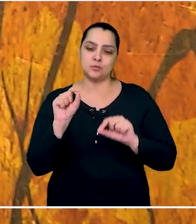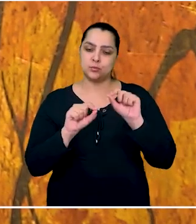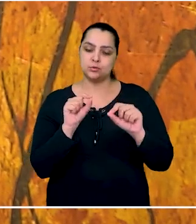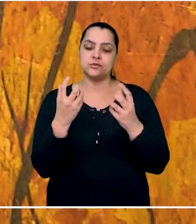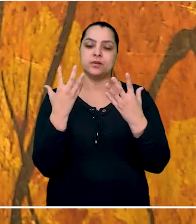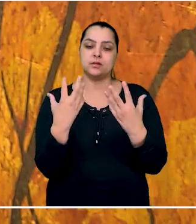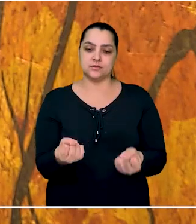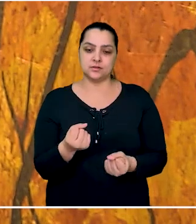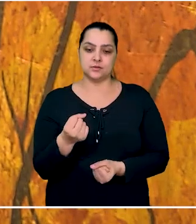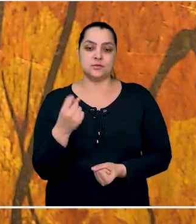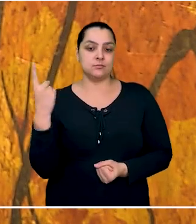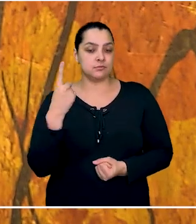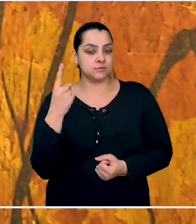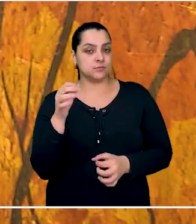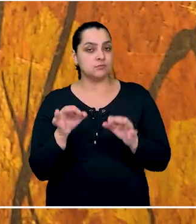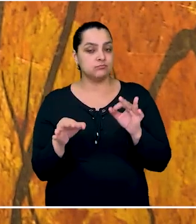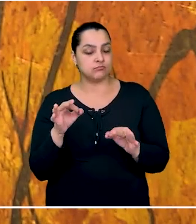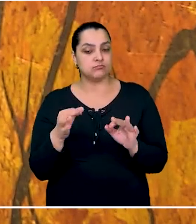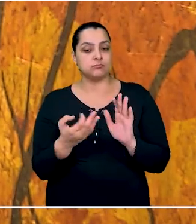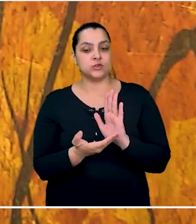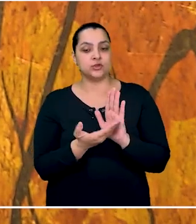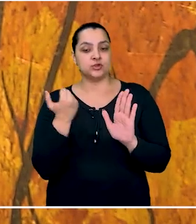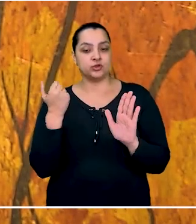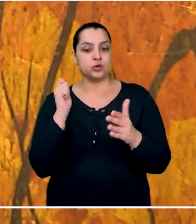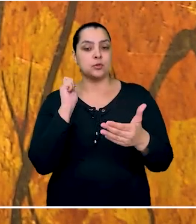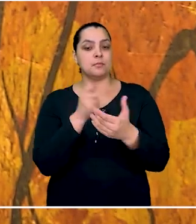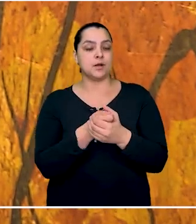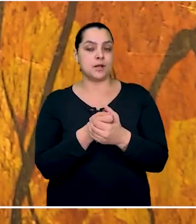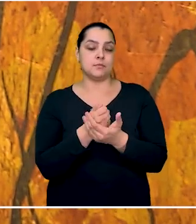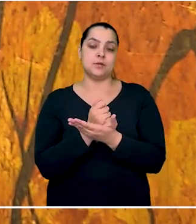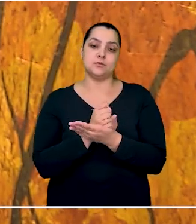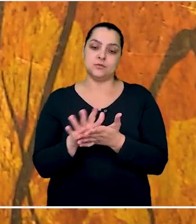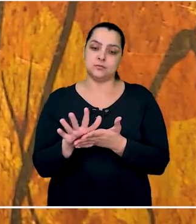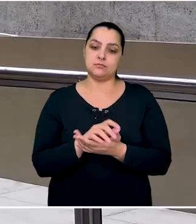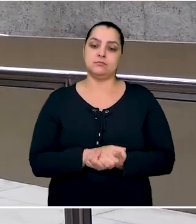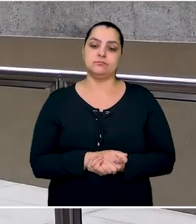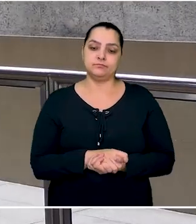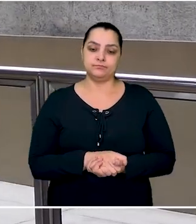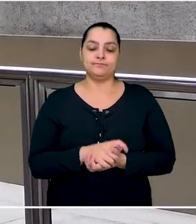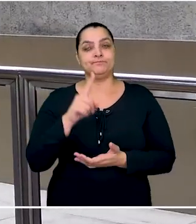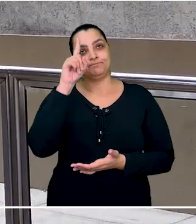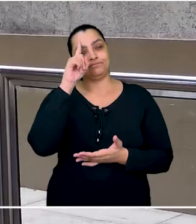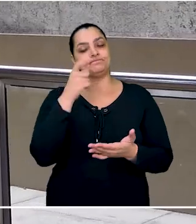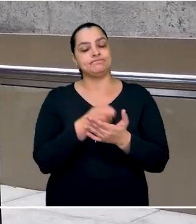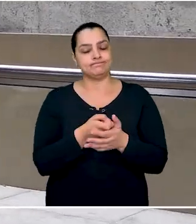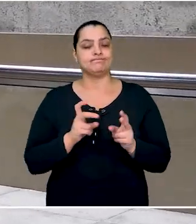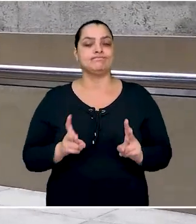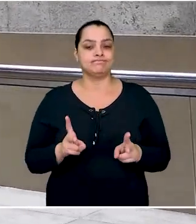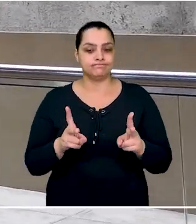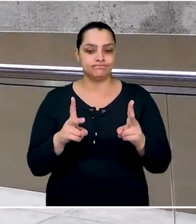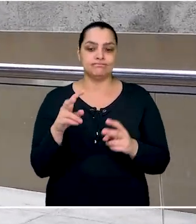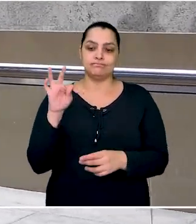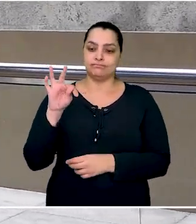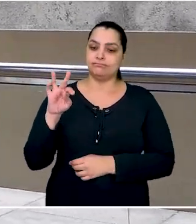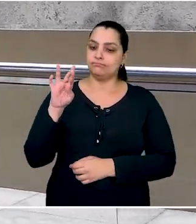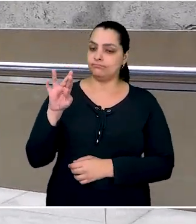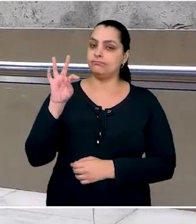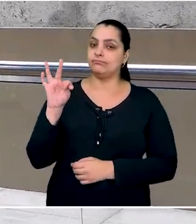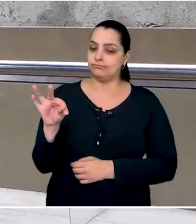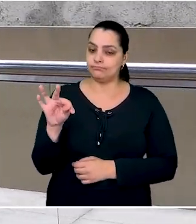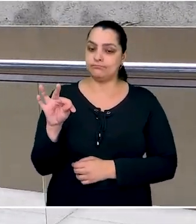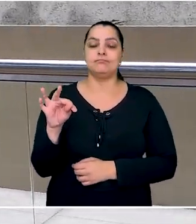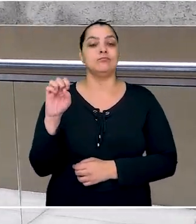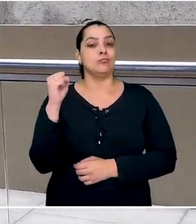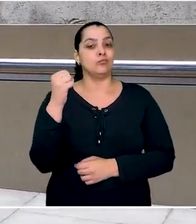foi aceito pela primeira instância, que retirou o pagamento das custas. A decisão foi mantida pelo Tribunal Regional